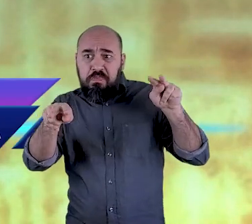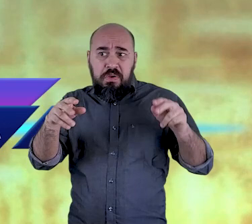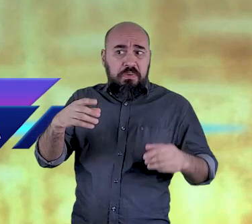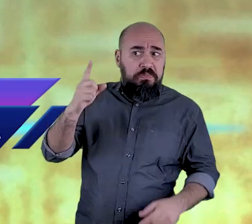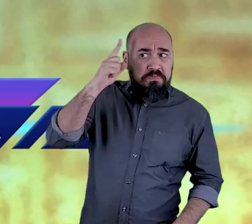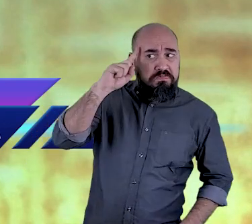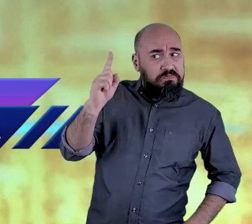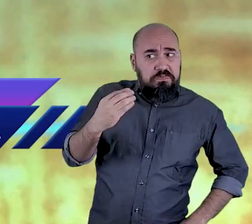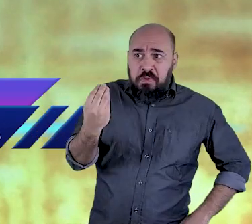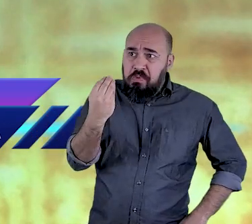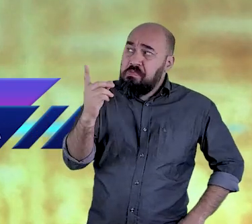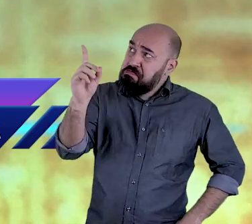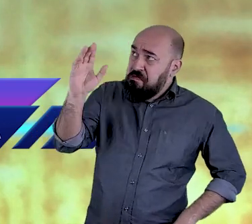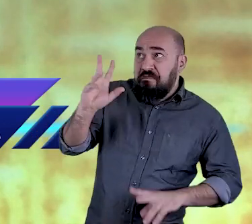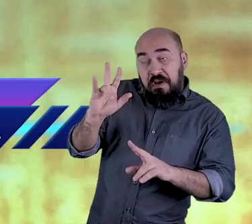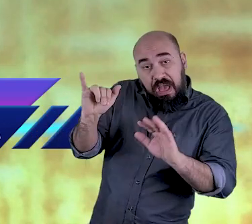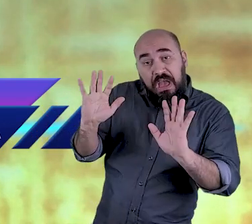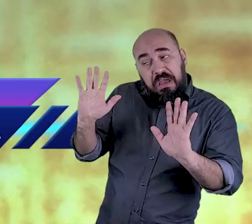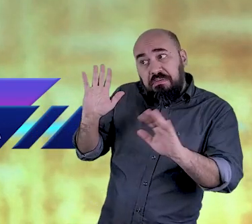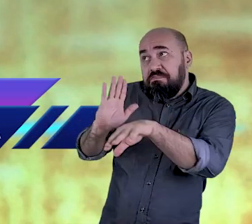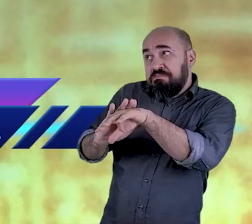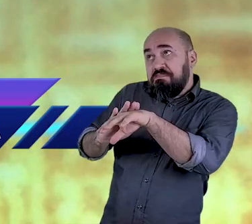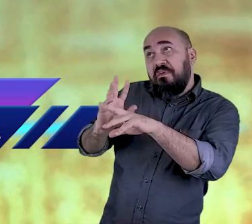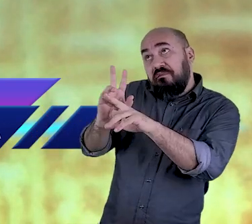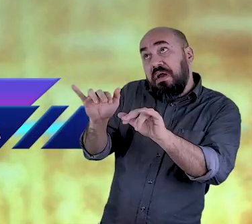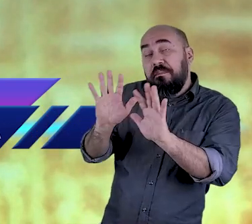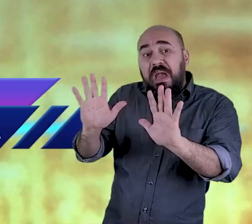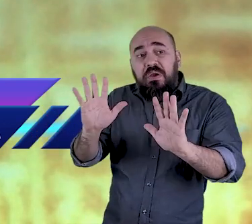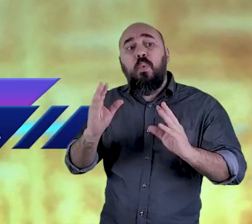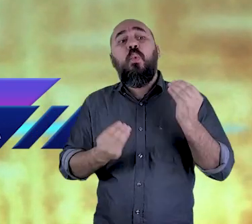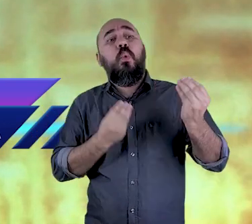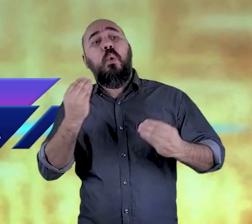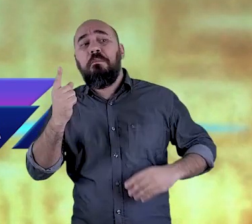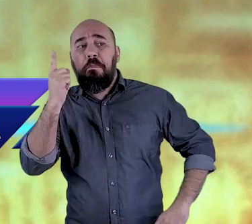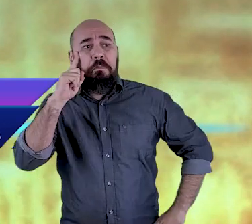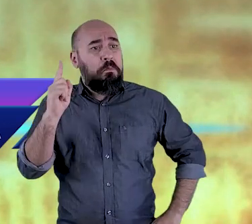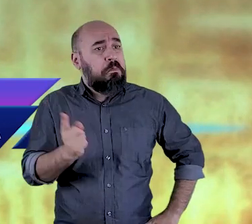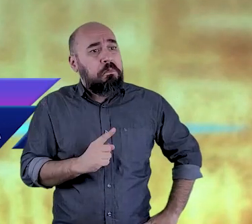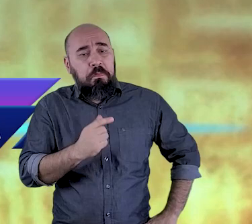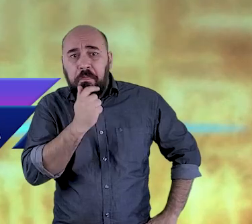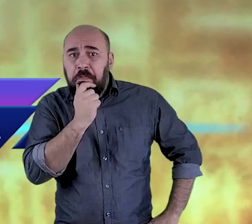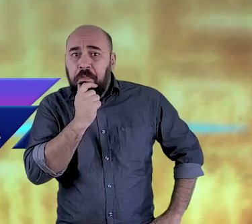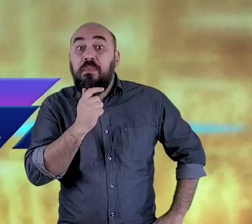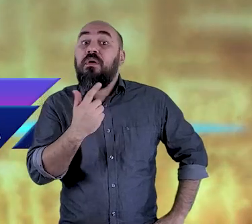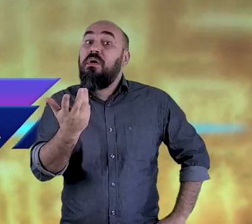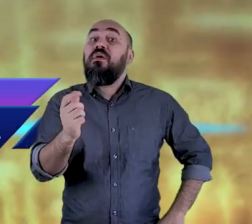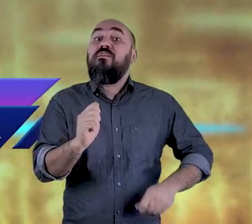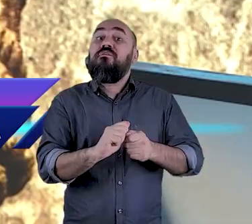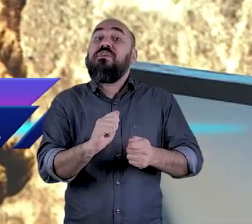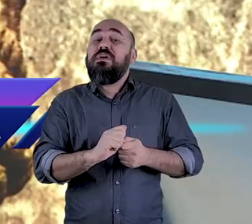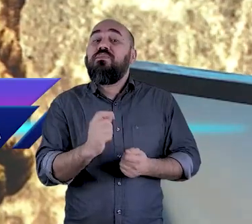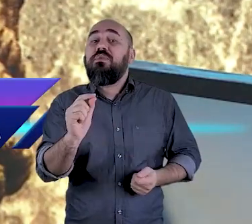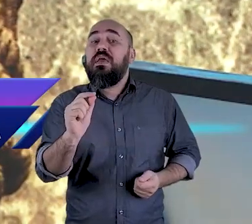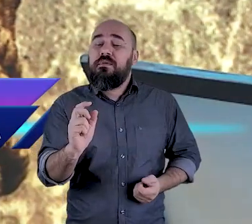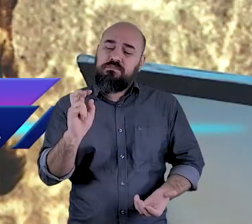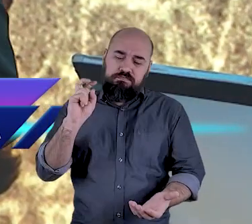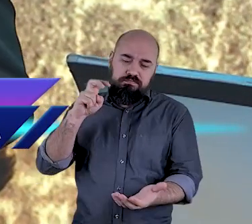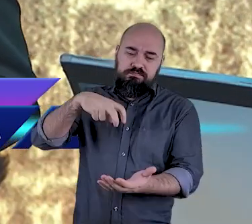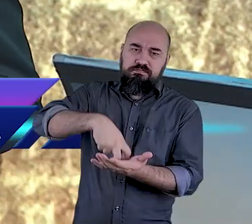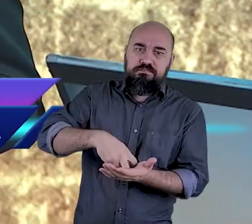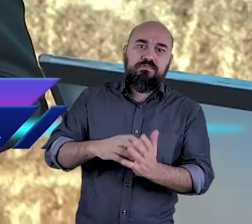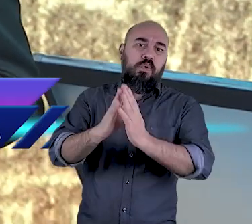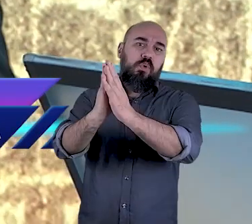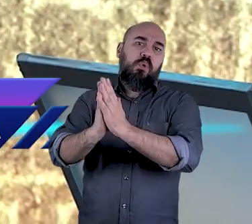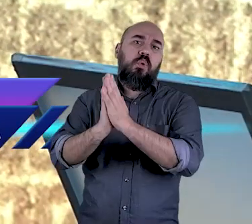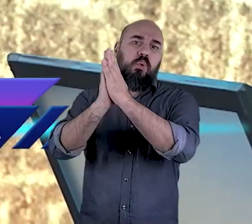depois dos 70 anos de cativeiro e por isso ele começa a orar a Oração de